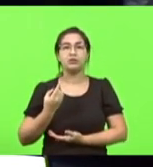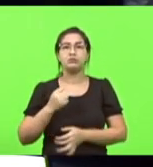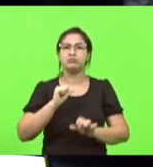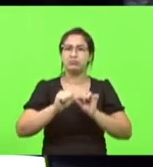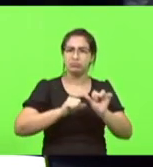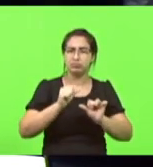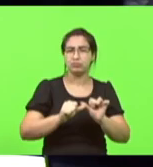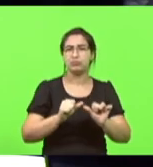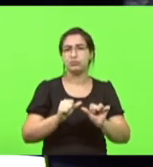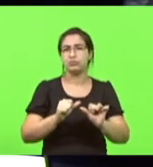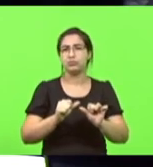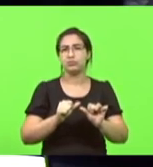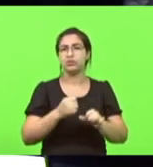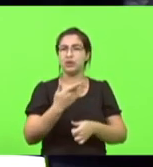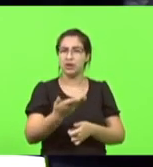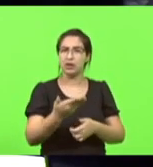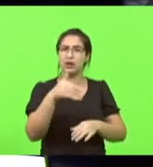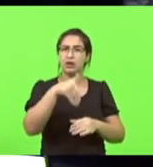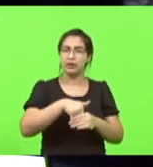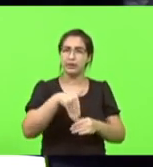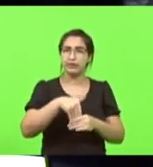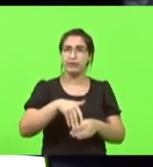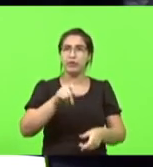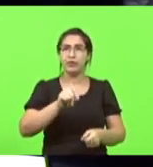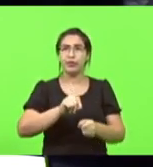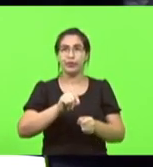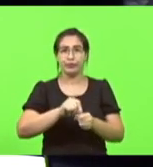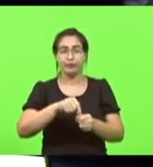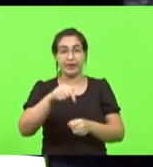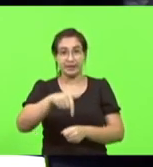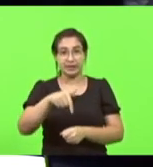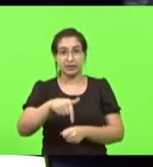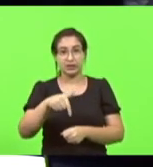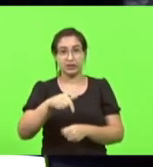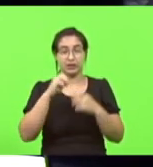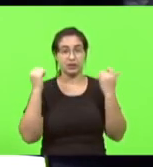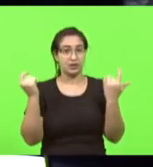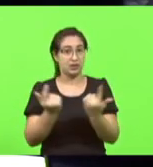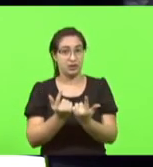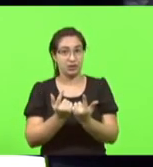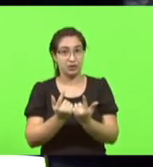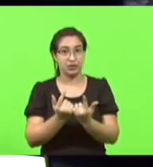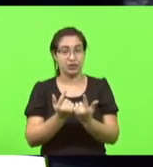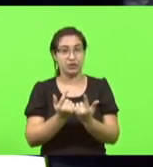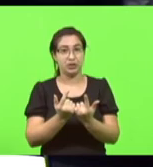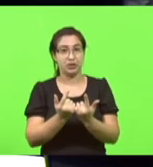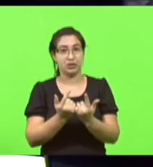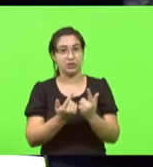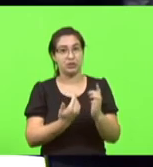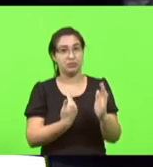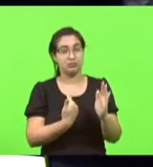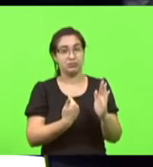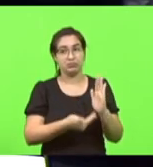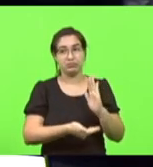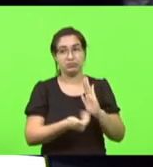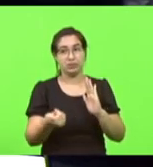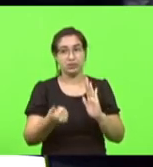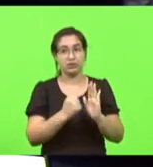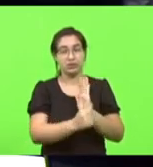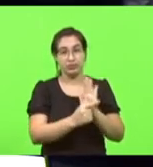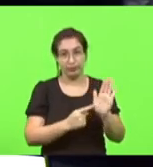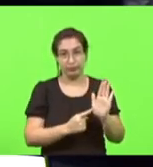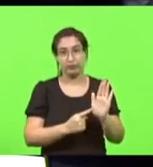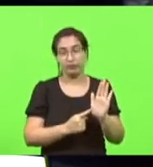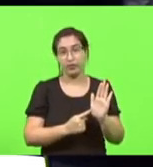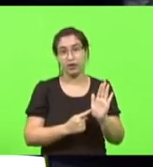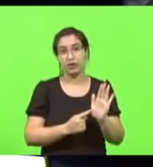né, do voto que foi feito por esta casa, ou seja, a derrubada do veto e a